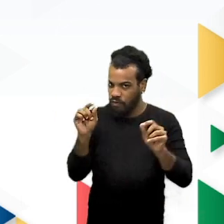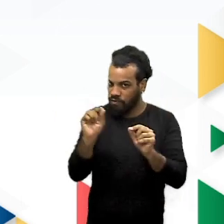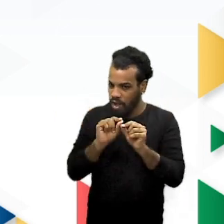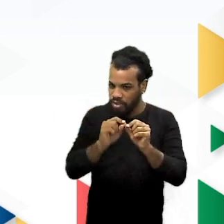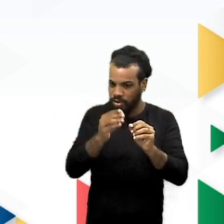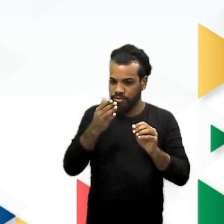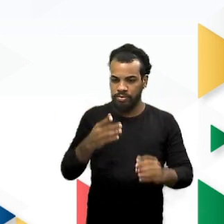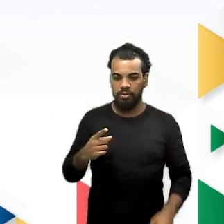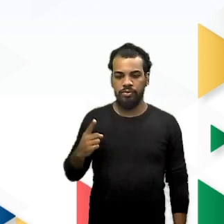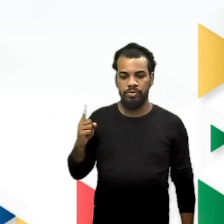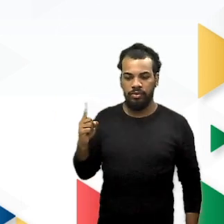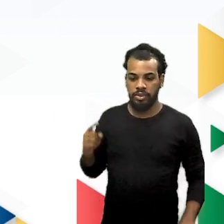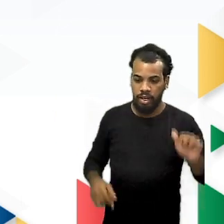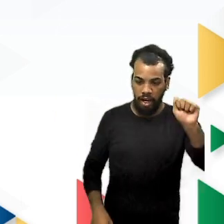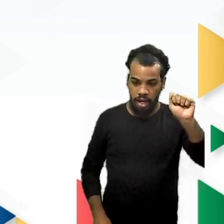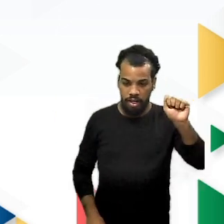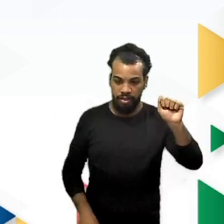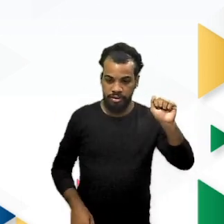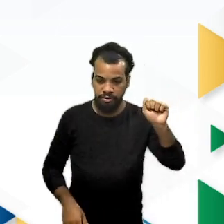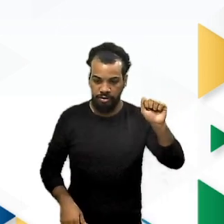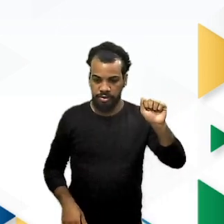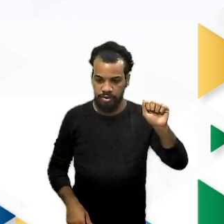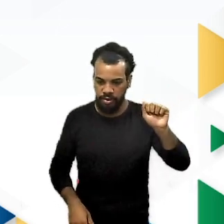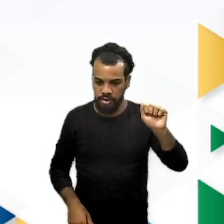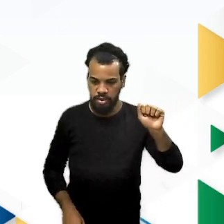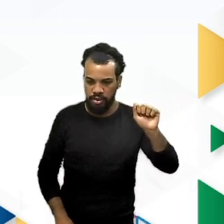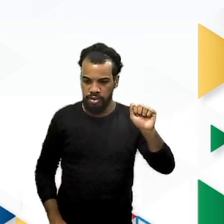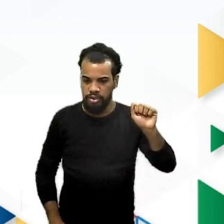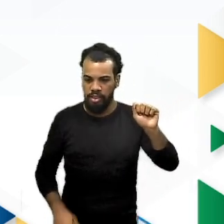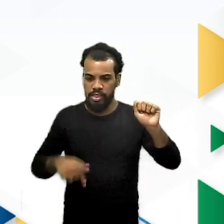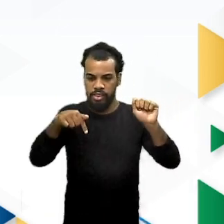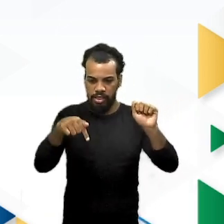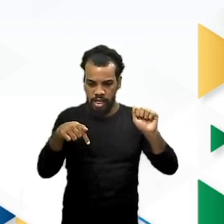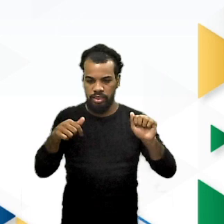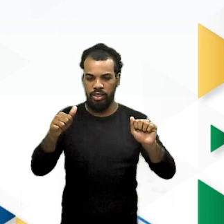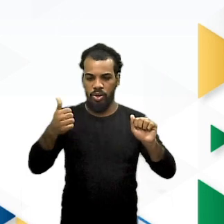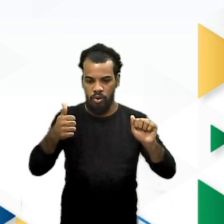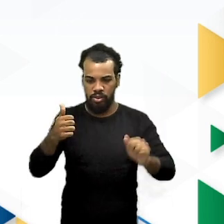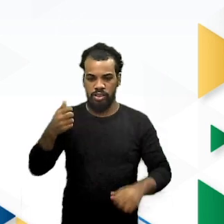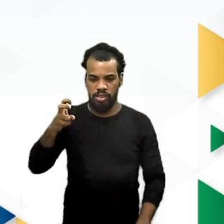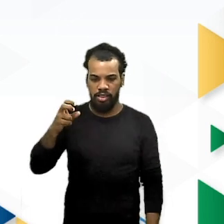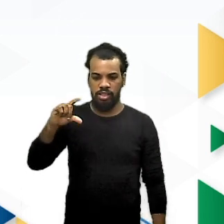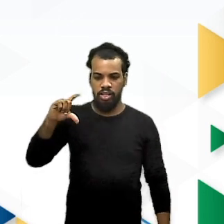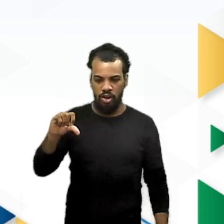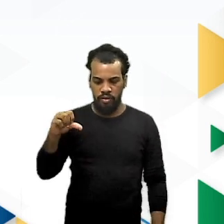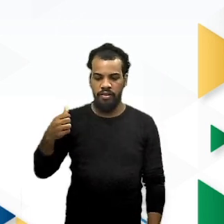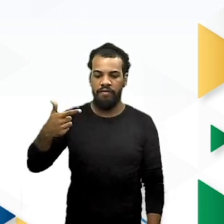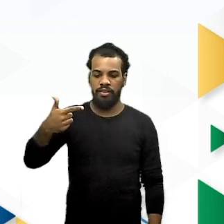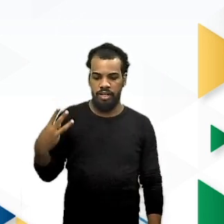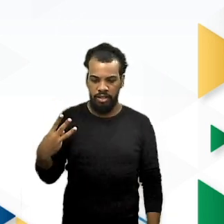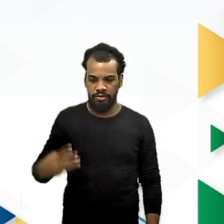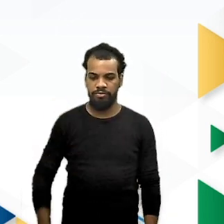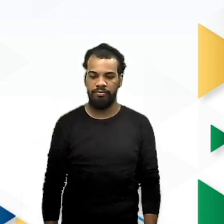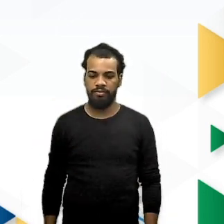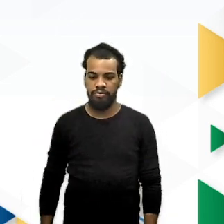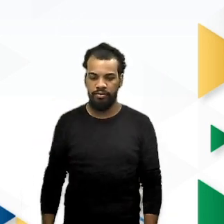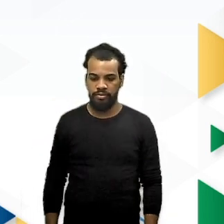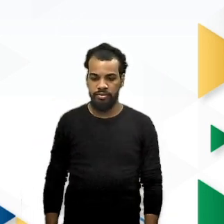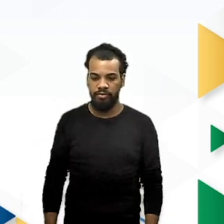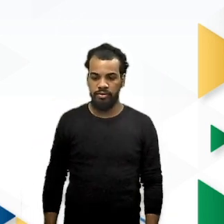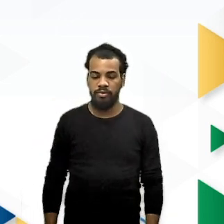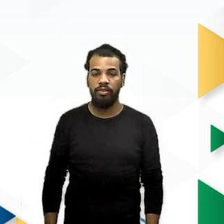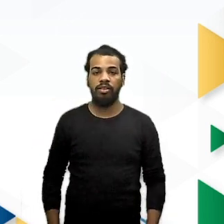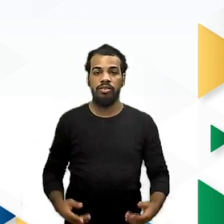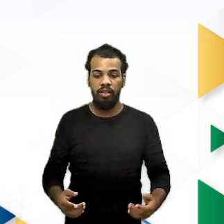7, 11, 15, 19, 23. 7 para 11 eu acrescento 4, 11 para 15 eu